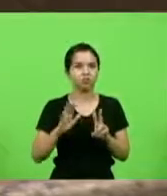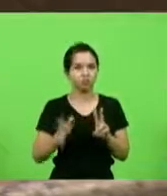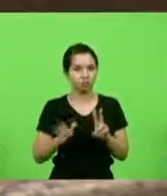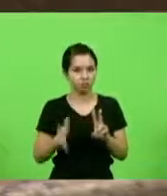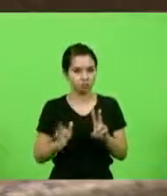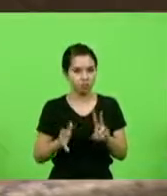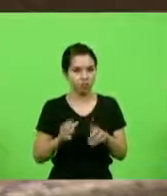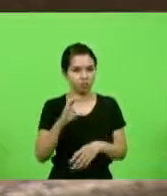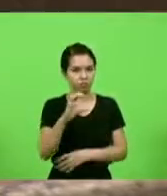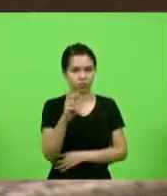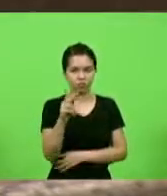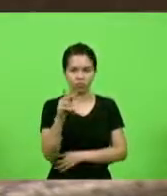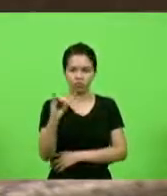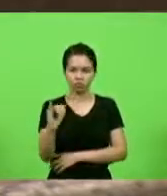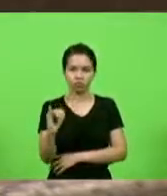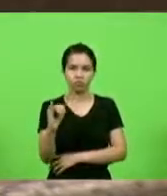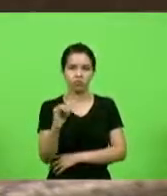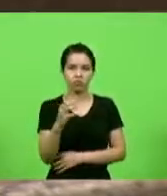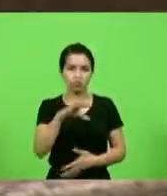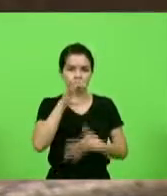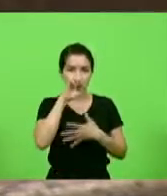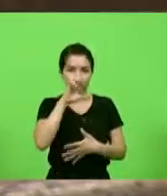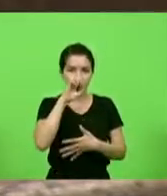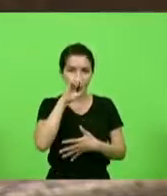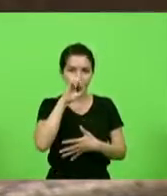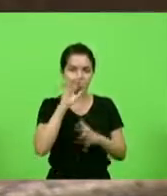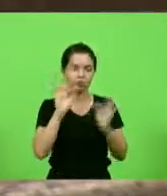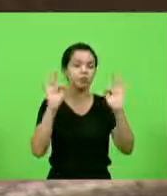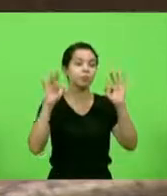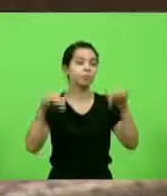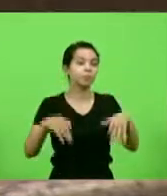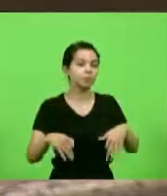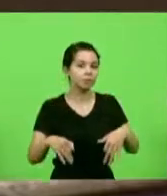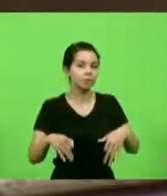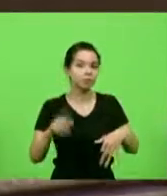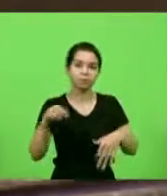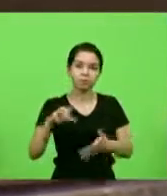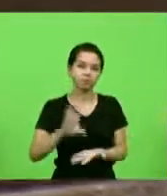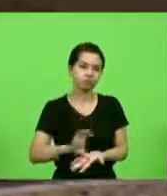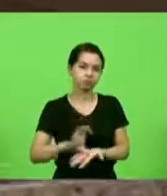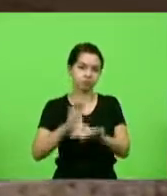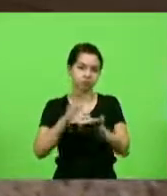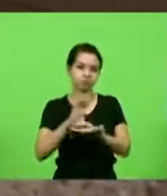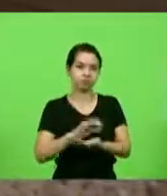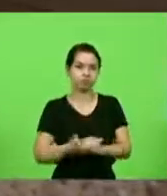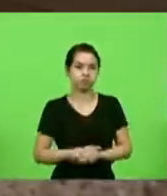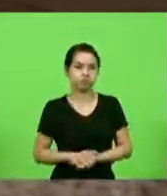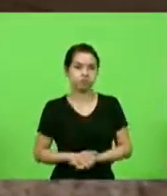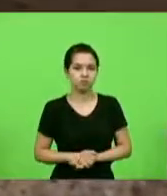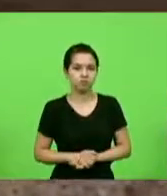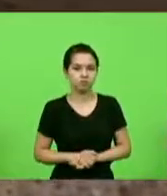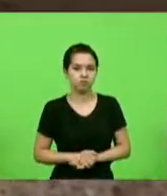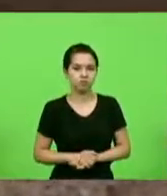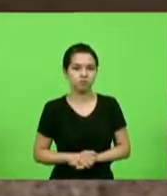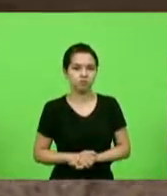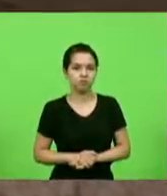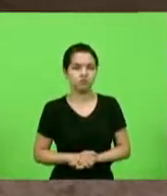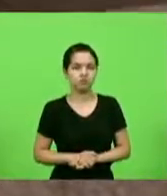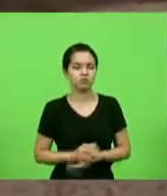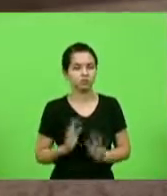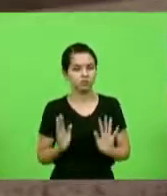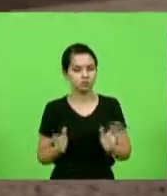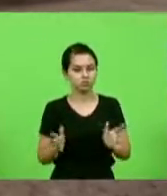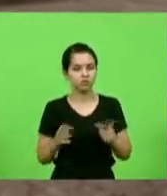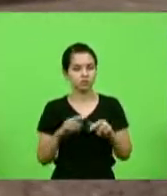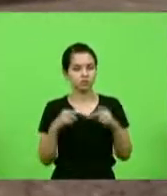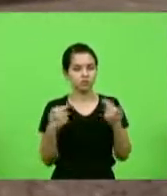em frente à CPI dos respiradores ali, e no final das contas é um conselho. Agora nós tivemos uma reunião com o